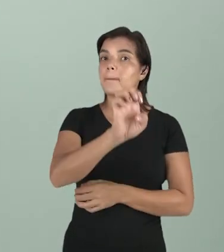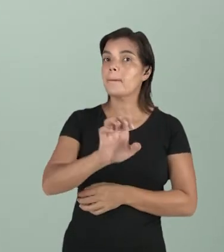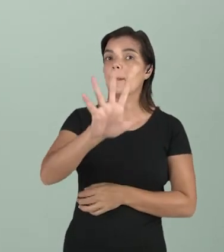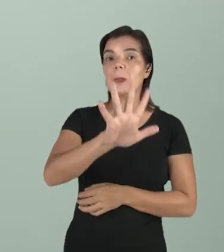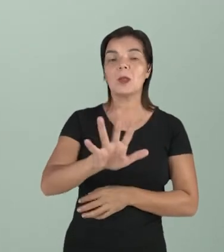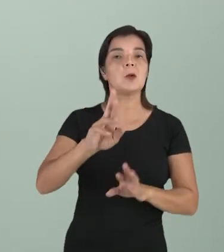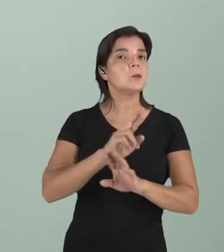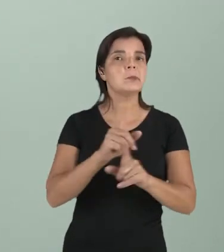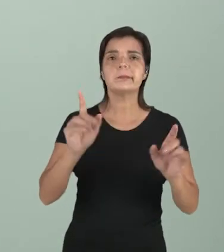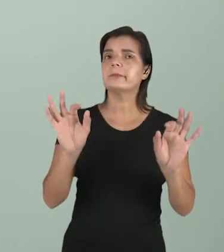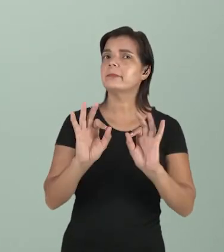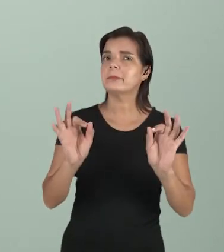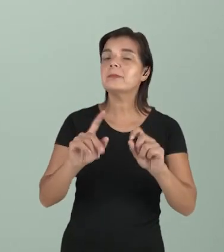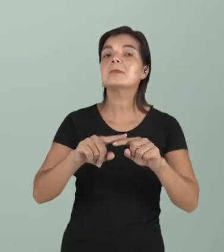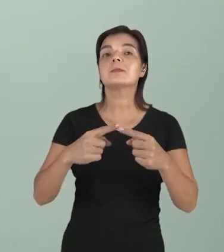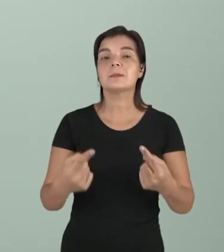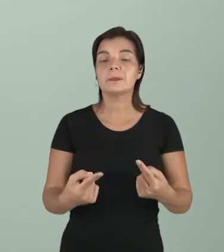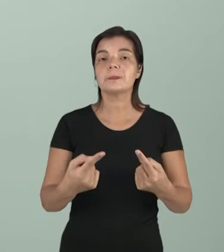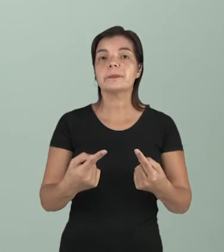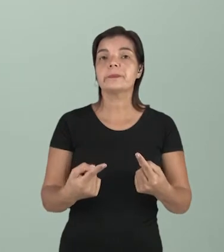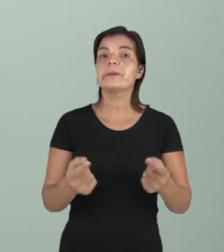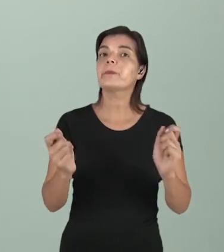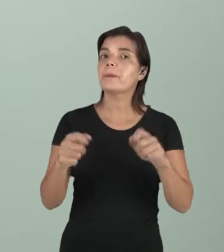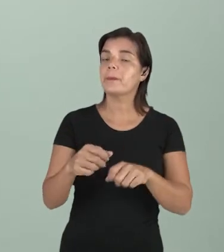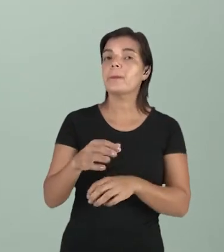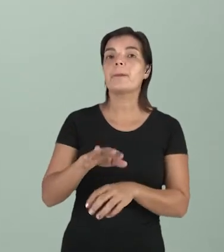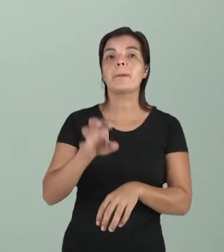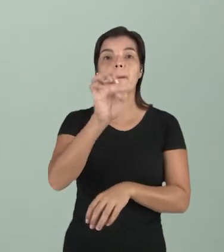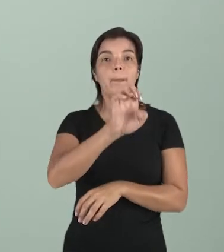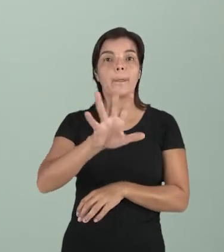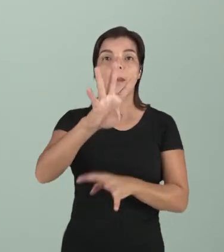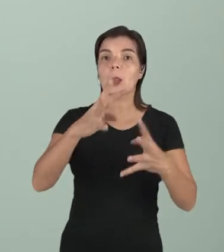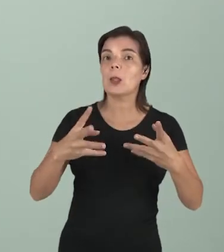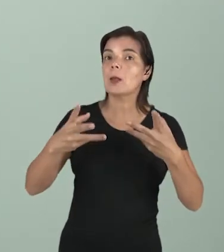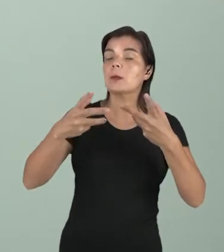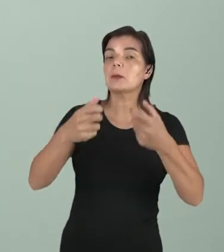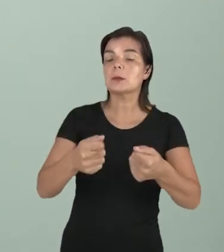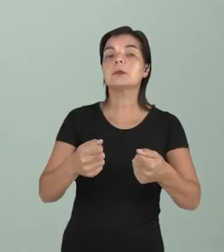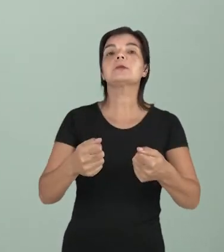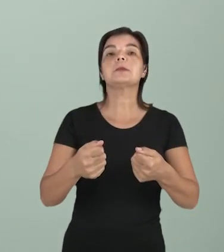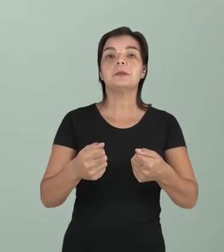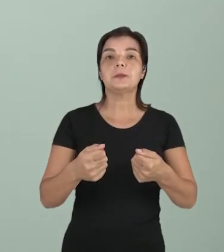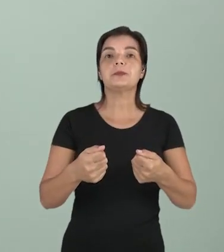é diferente. Mesmo que a gente pode citar a Europa toda como